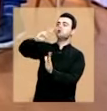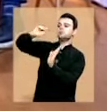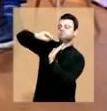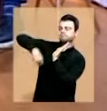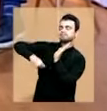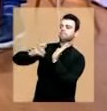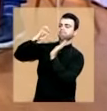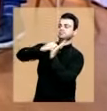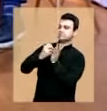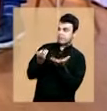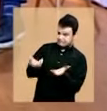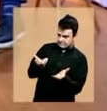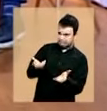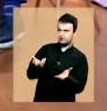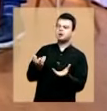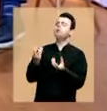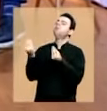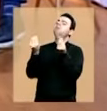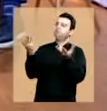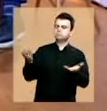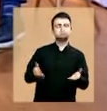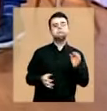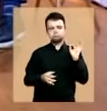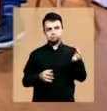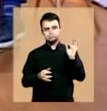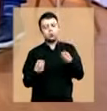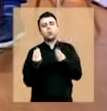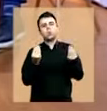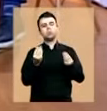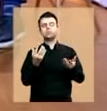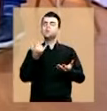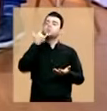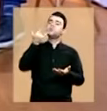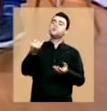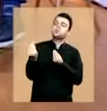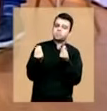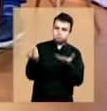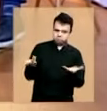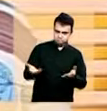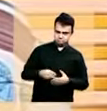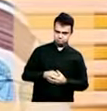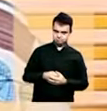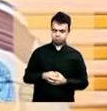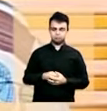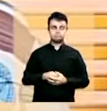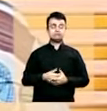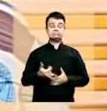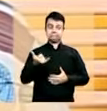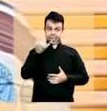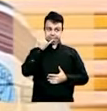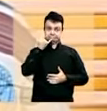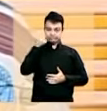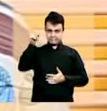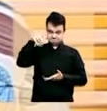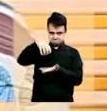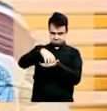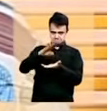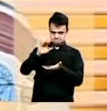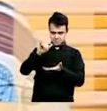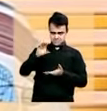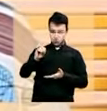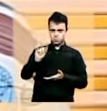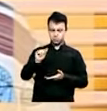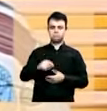cadastrar? Vocês recebem cadastro das pessoas? Sim. Como é que eu faço para entrar em contato com vocês? Olha, o telefone do banco,